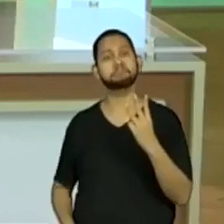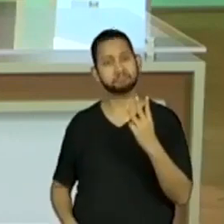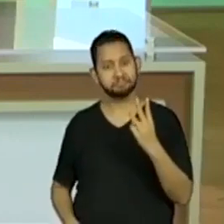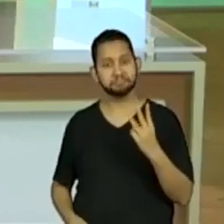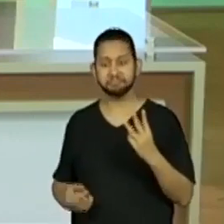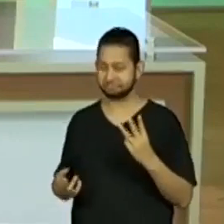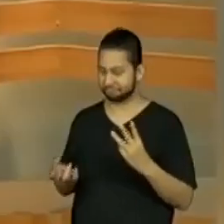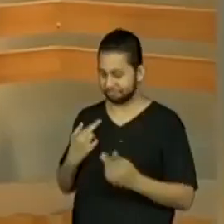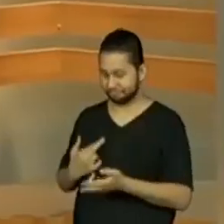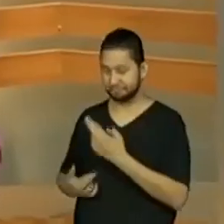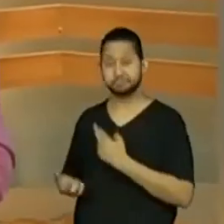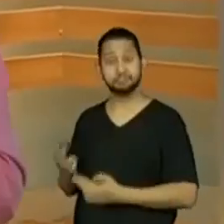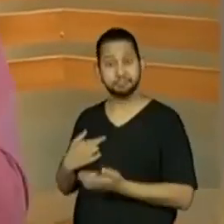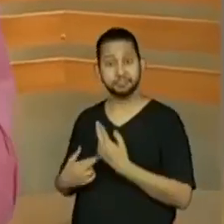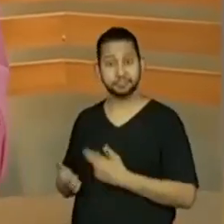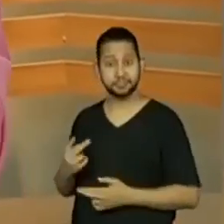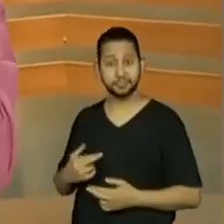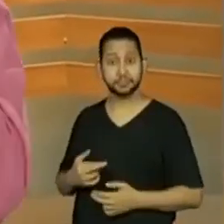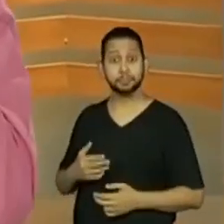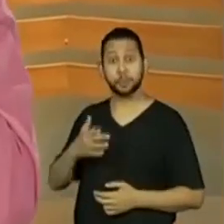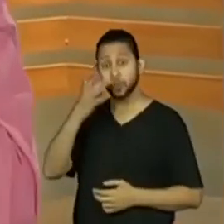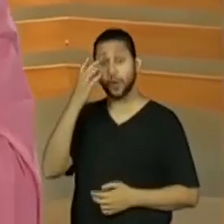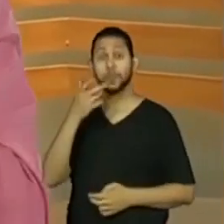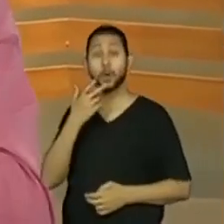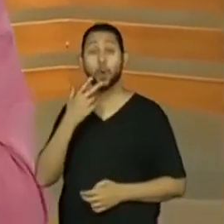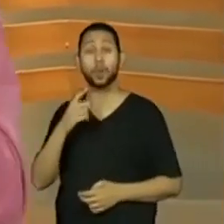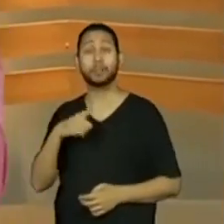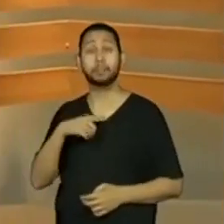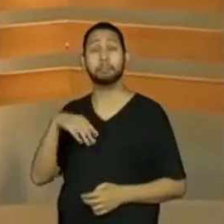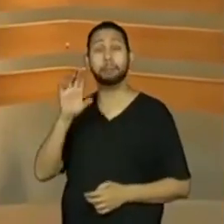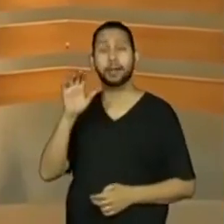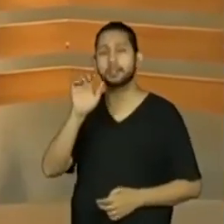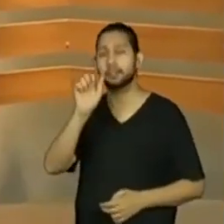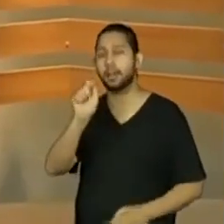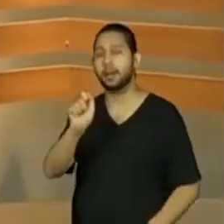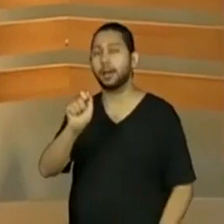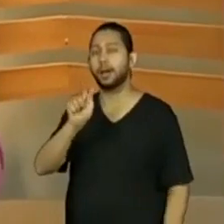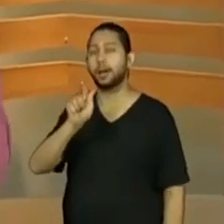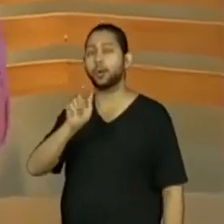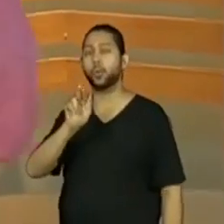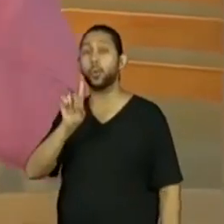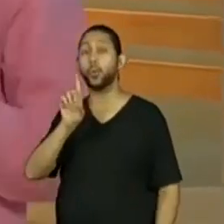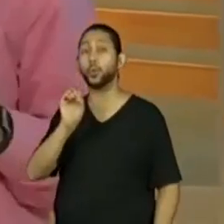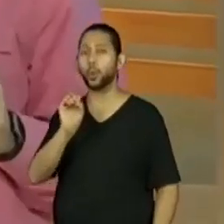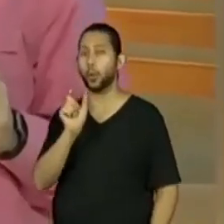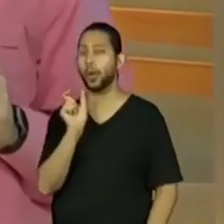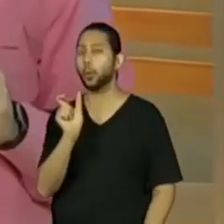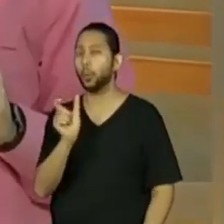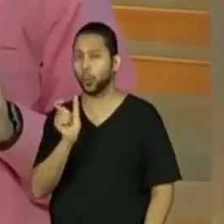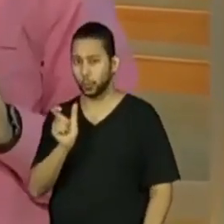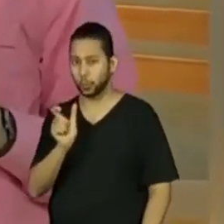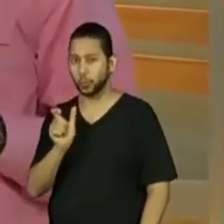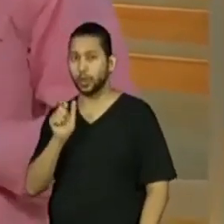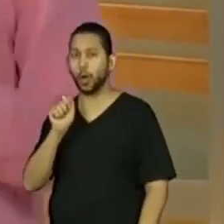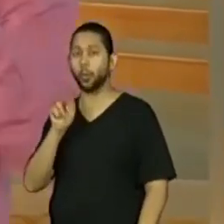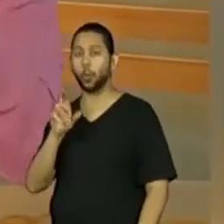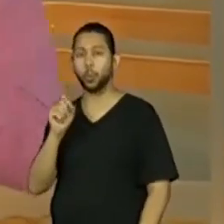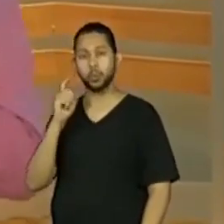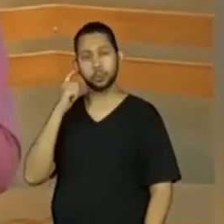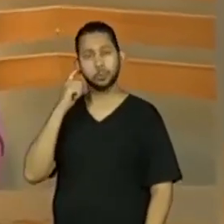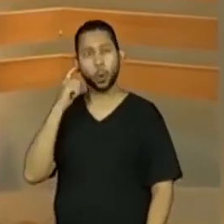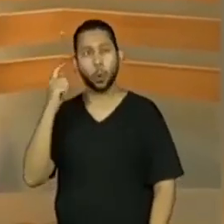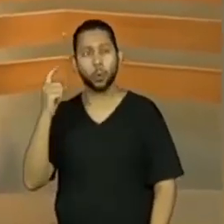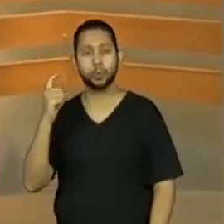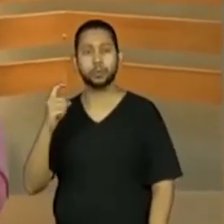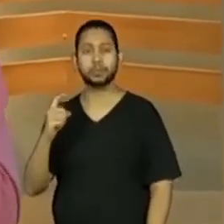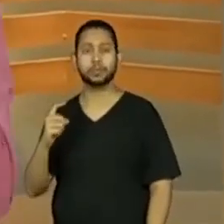Eles colocaram aqui também de sons agudos. Então, vejam só, eles estão usando já um termo, né,